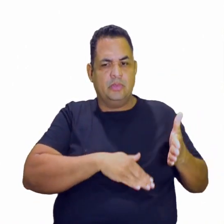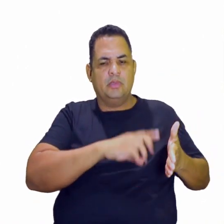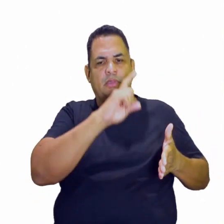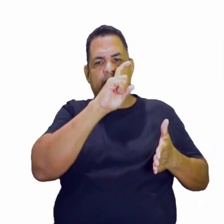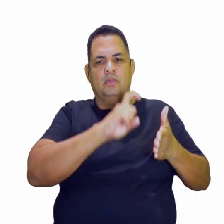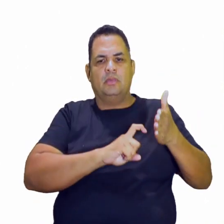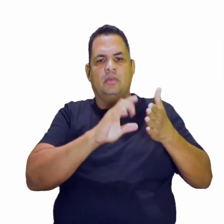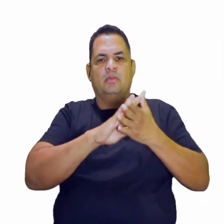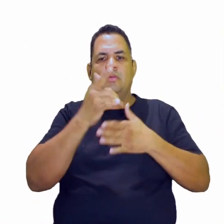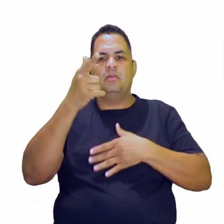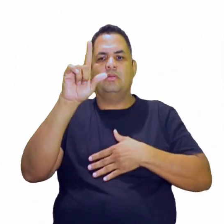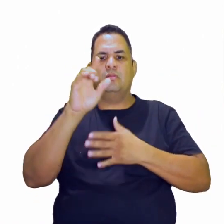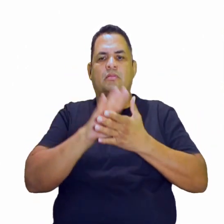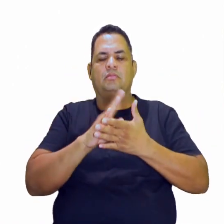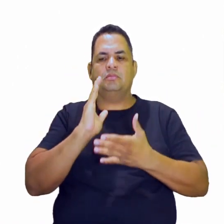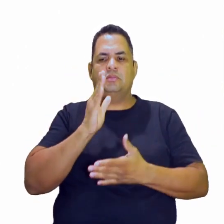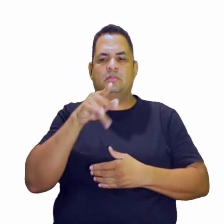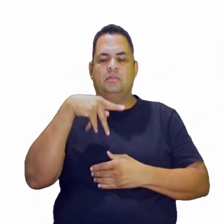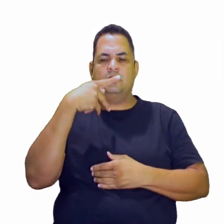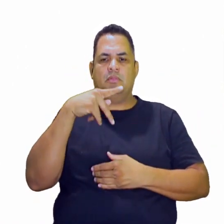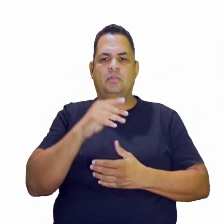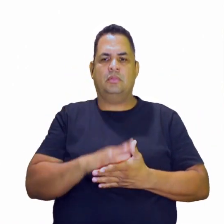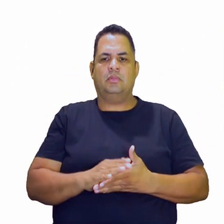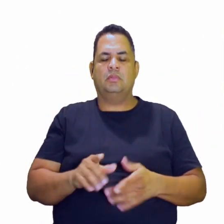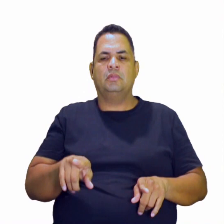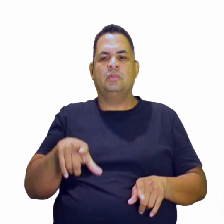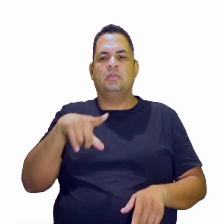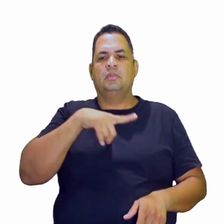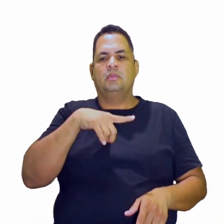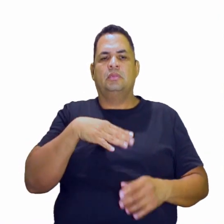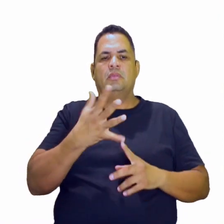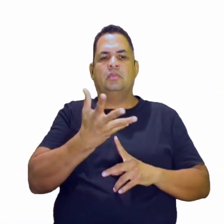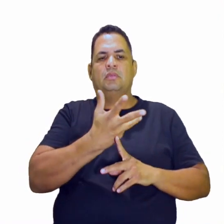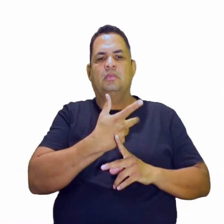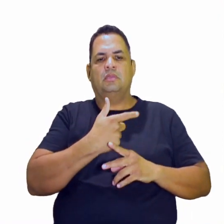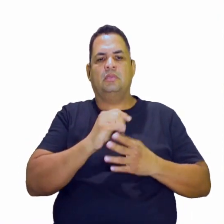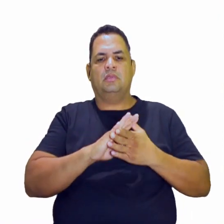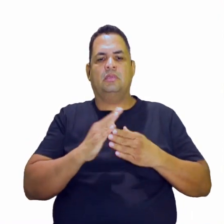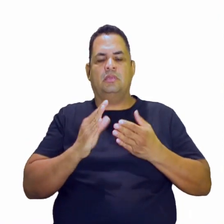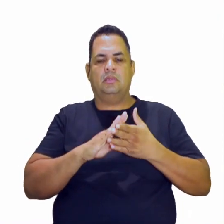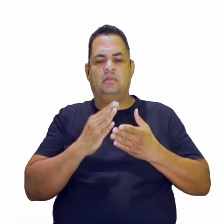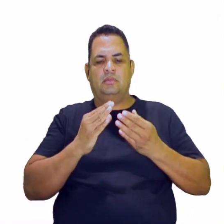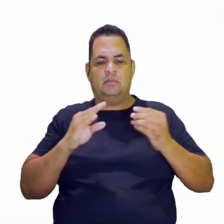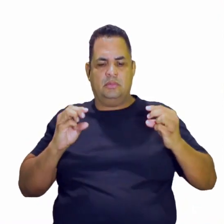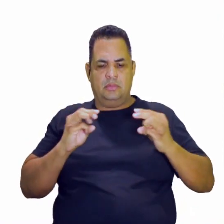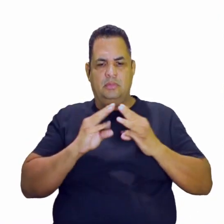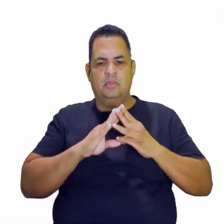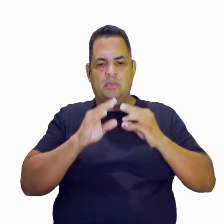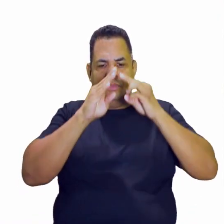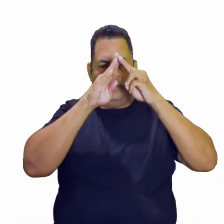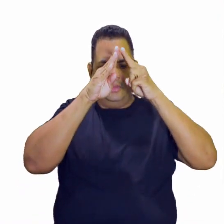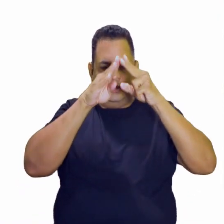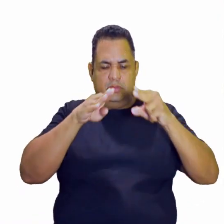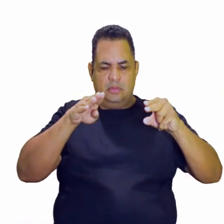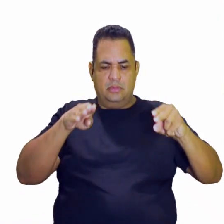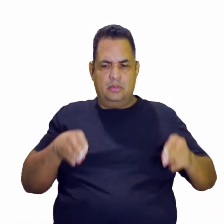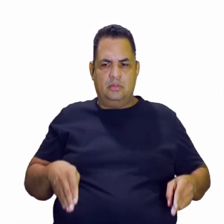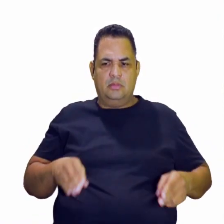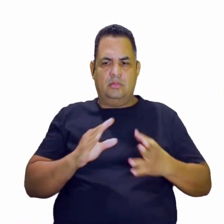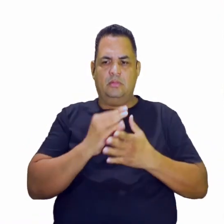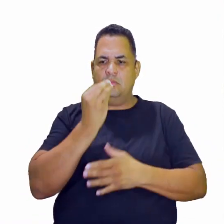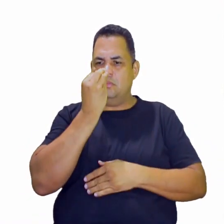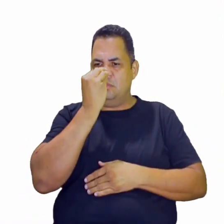murais, entre outras, né? Como eu disse para vocês, tem a arte circense, os artistas vão com